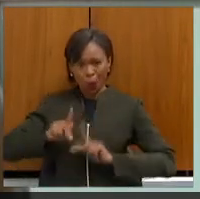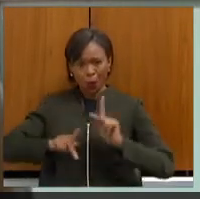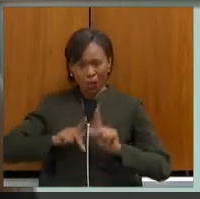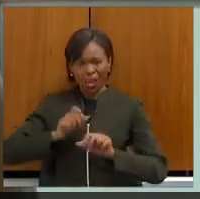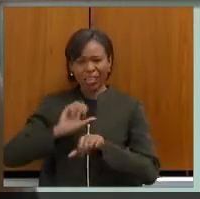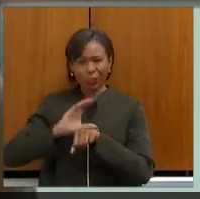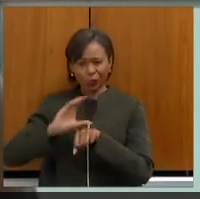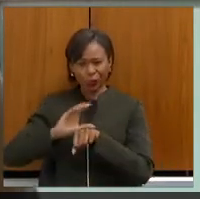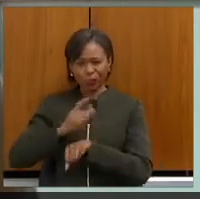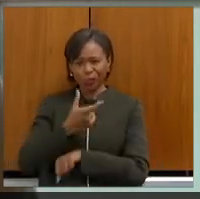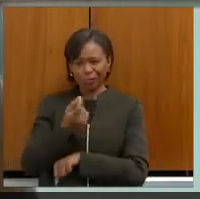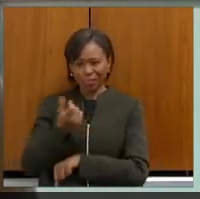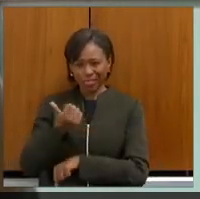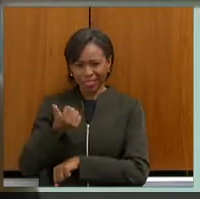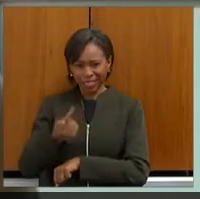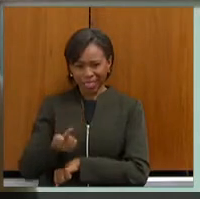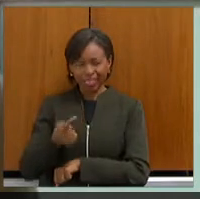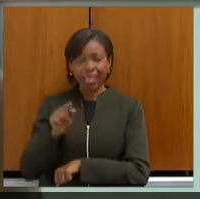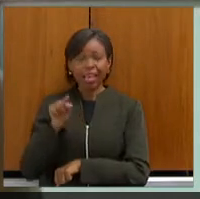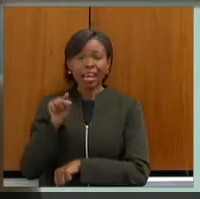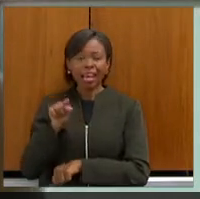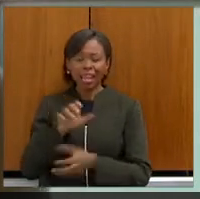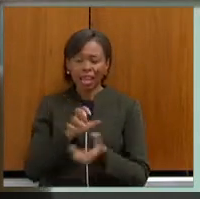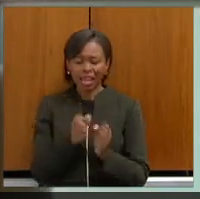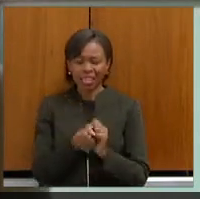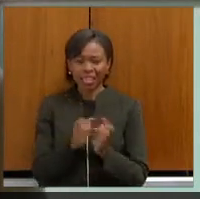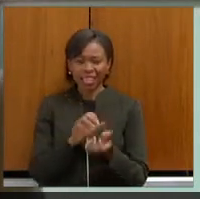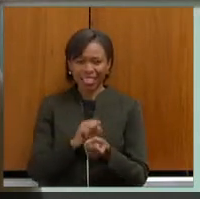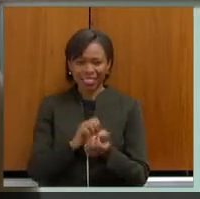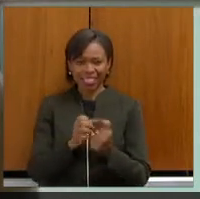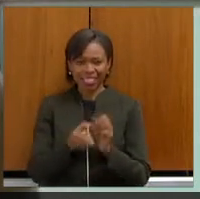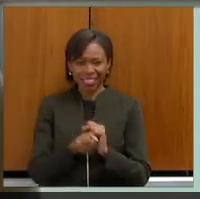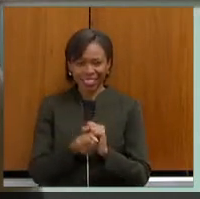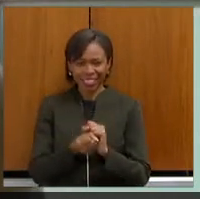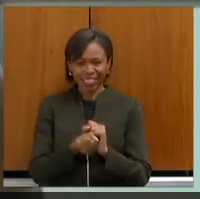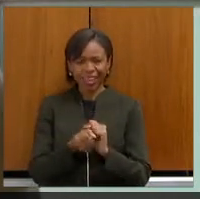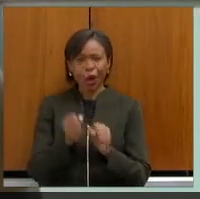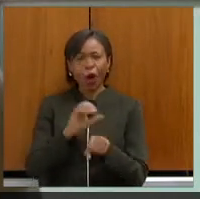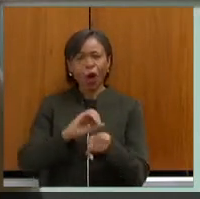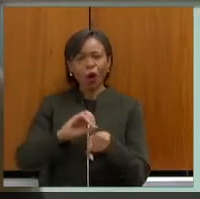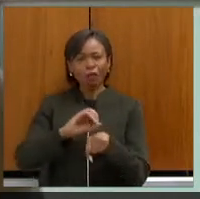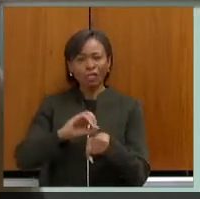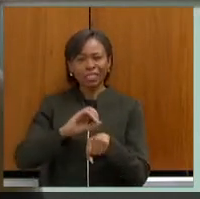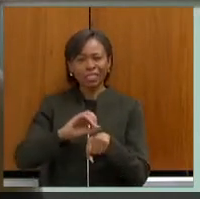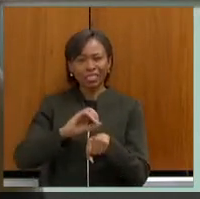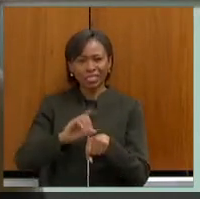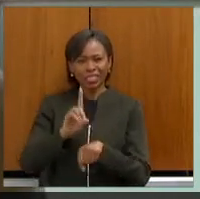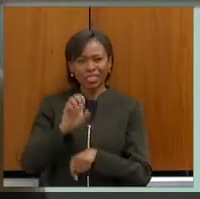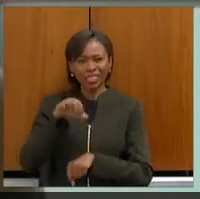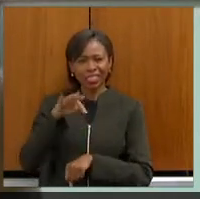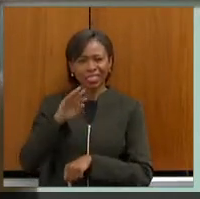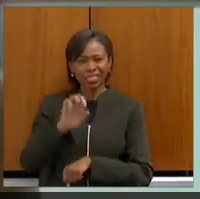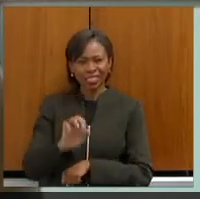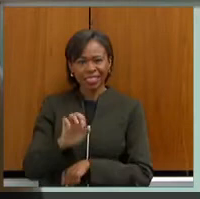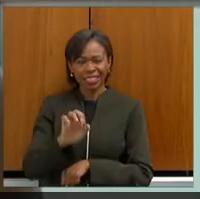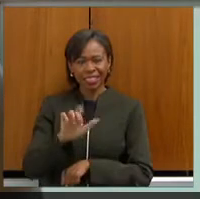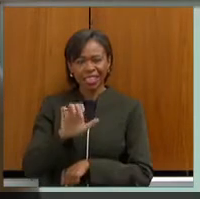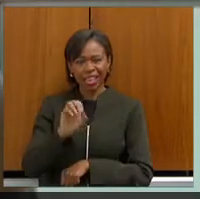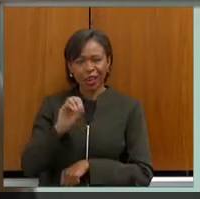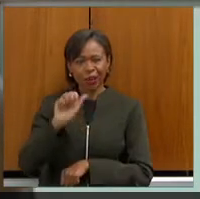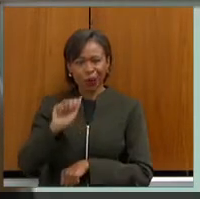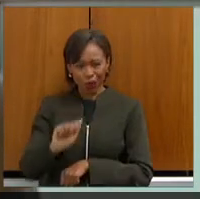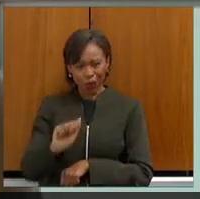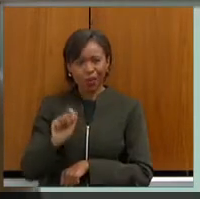ao artesanato dela é da oficina dentro de leoa e e ela expõe como a temática feminista né com